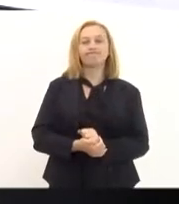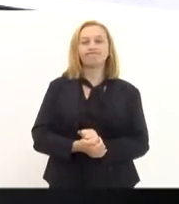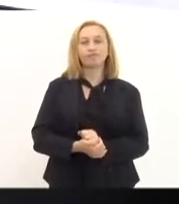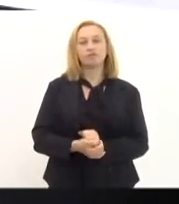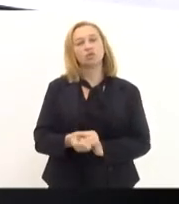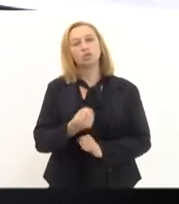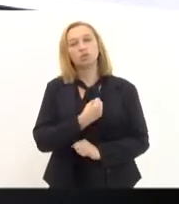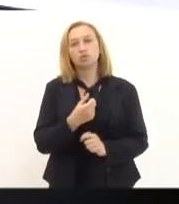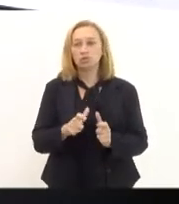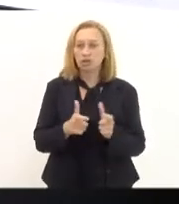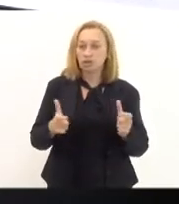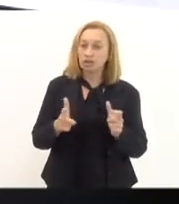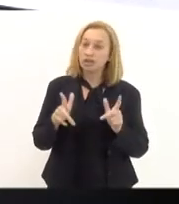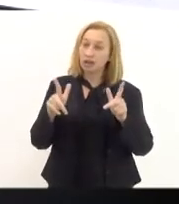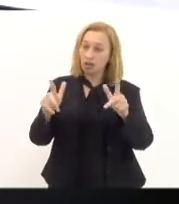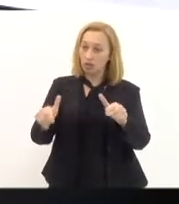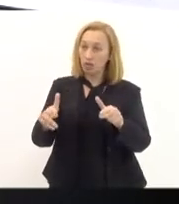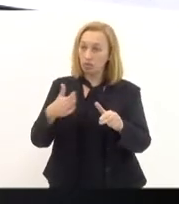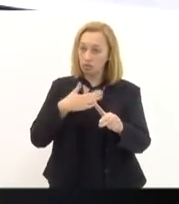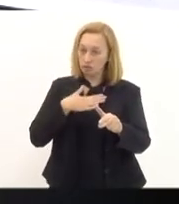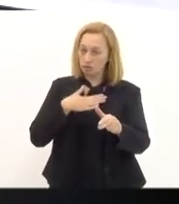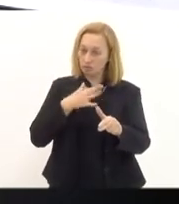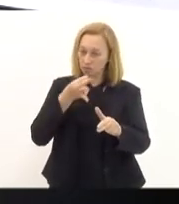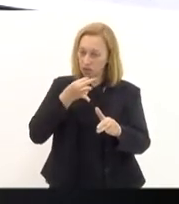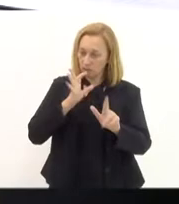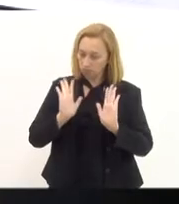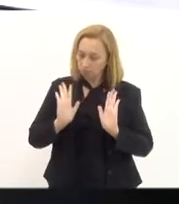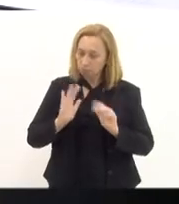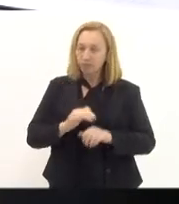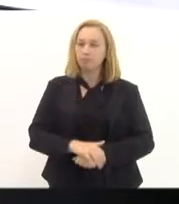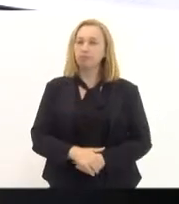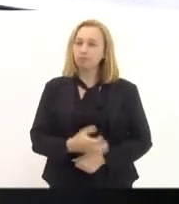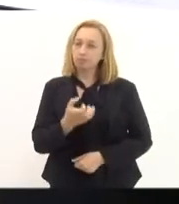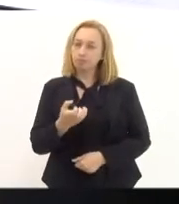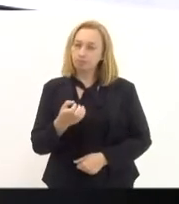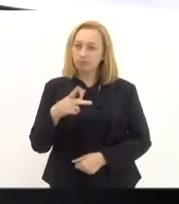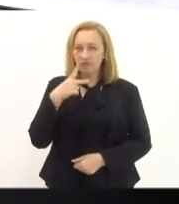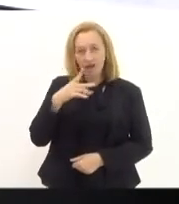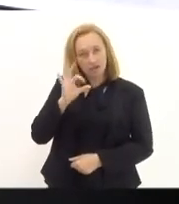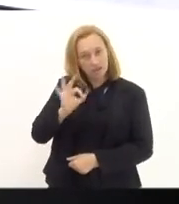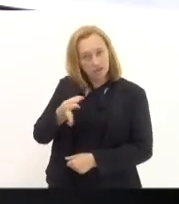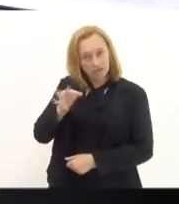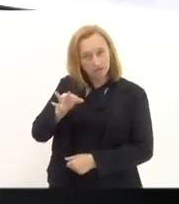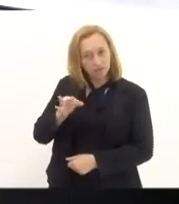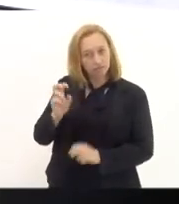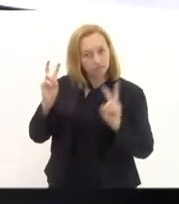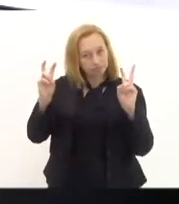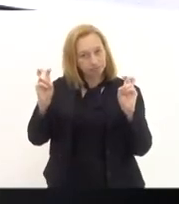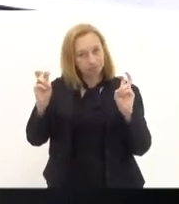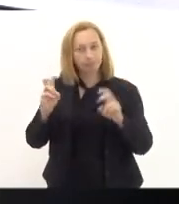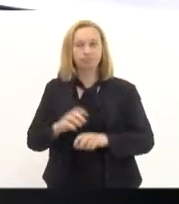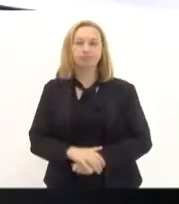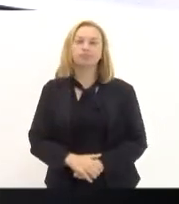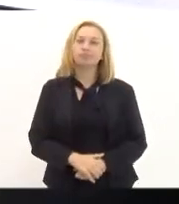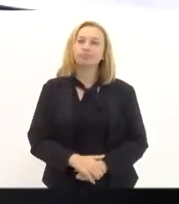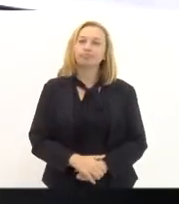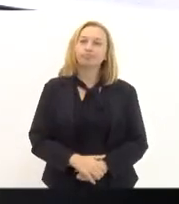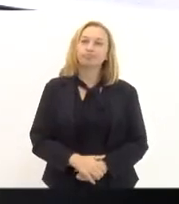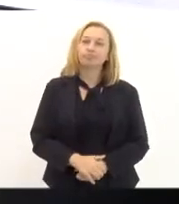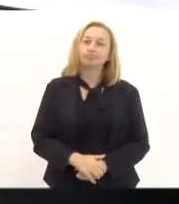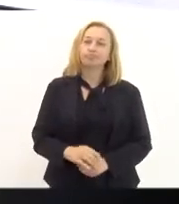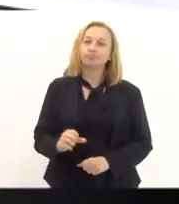imensa maioria coincide com o meu ponto de vista mas eu queria deixar claro uma questão o